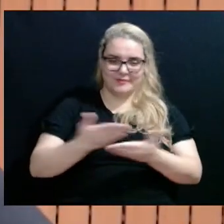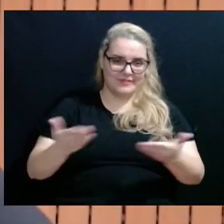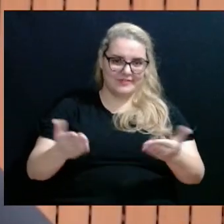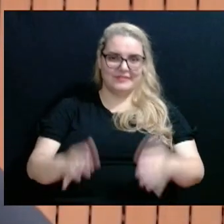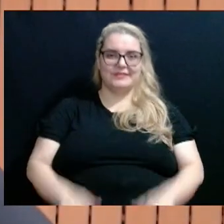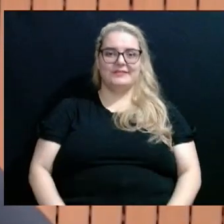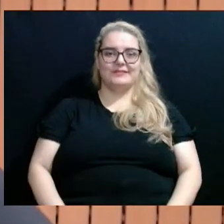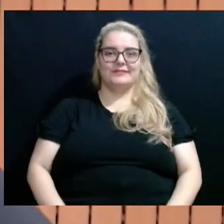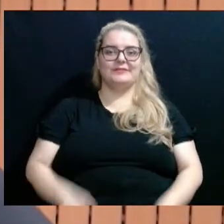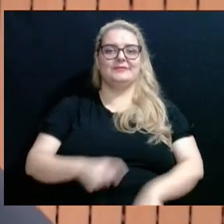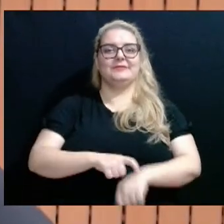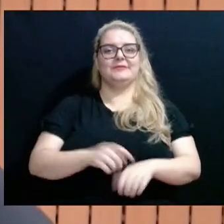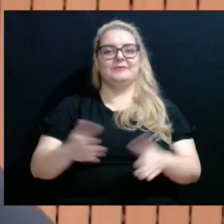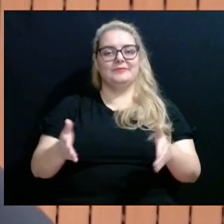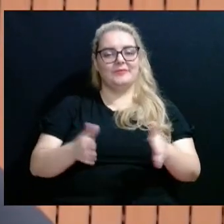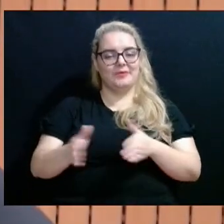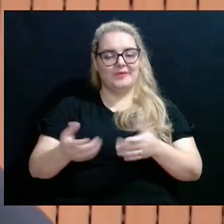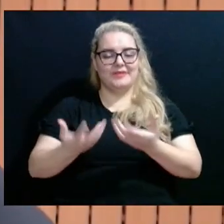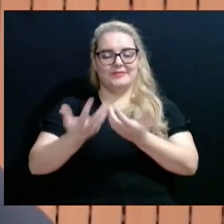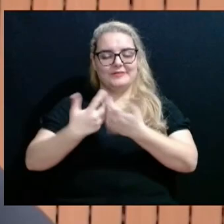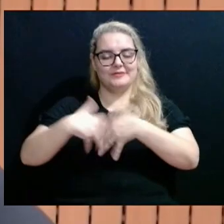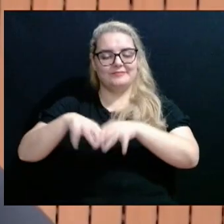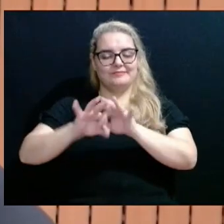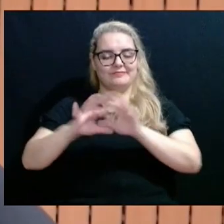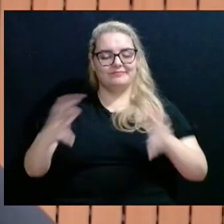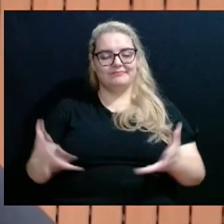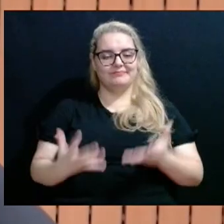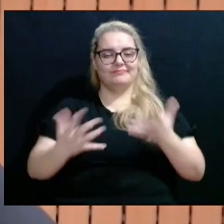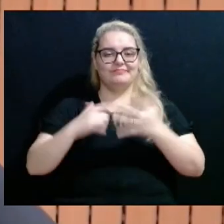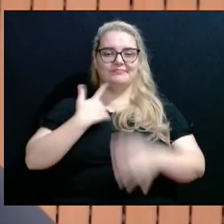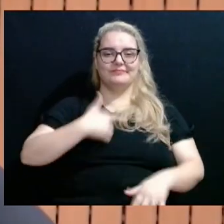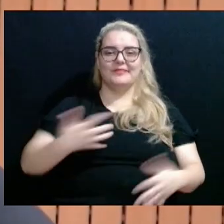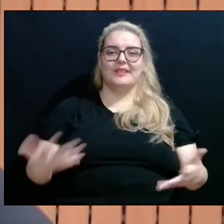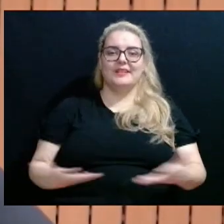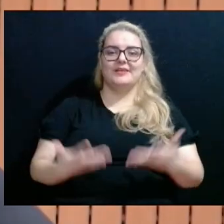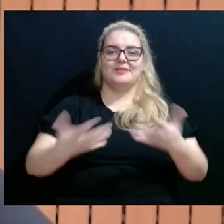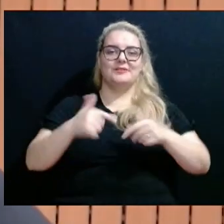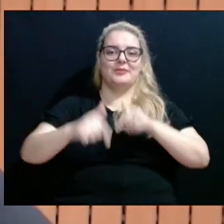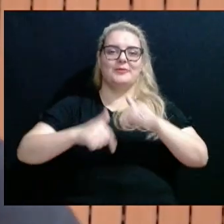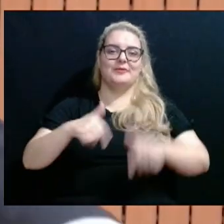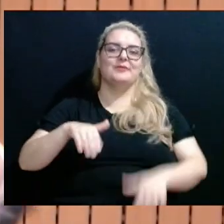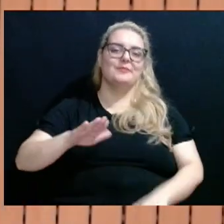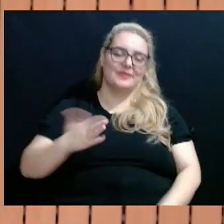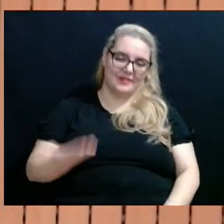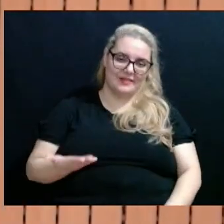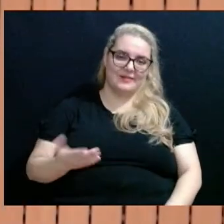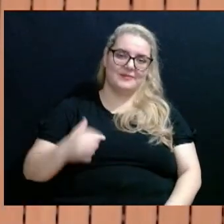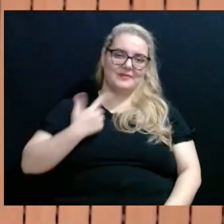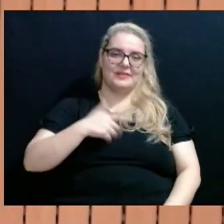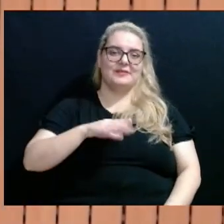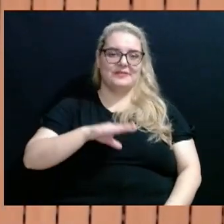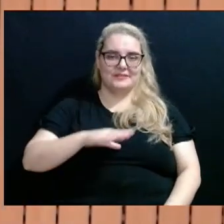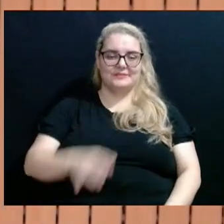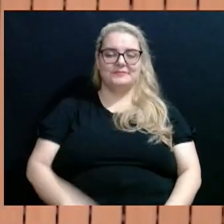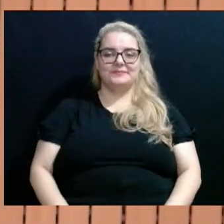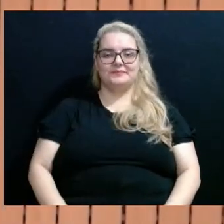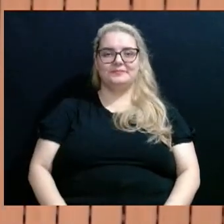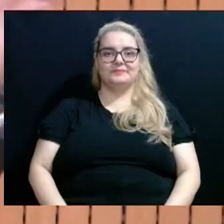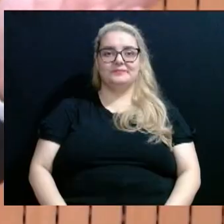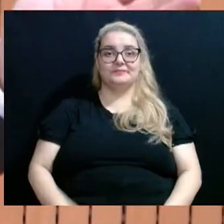momento fraterno como esse, nos revigora e nos estimula a trabalhar cada vez mais pela nossa cidade.